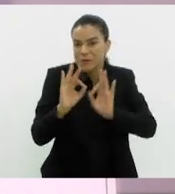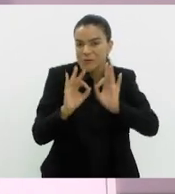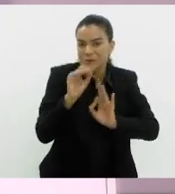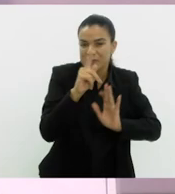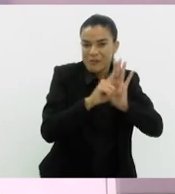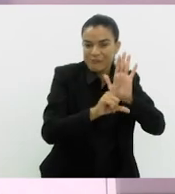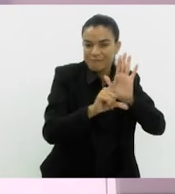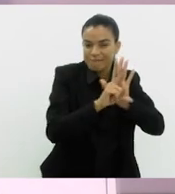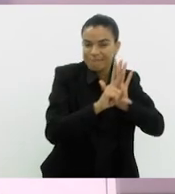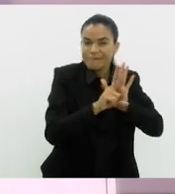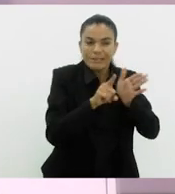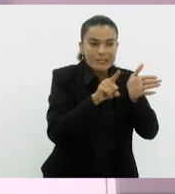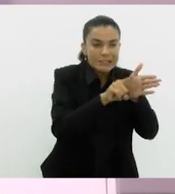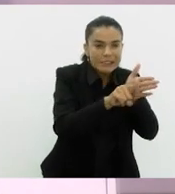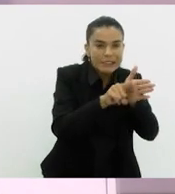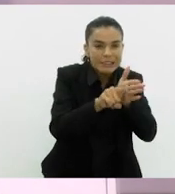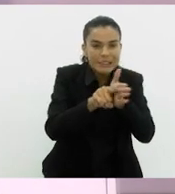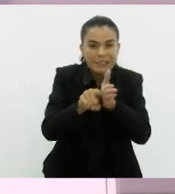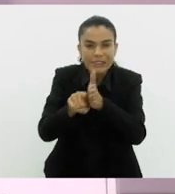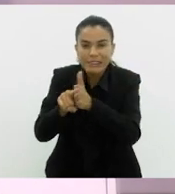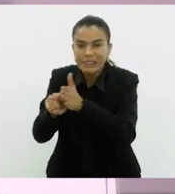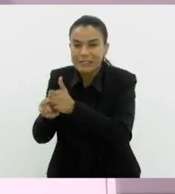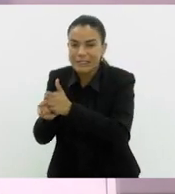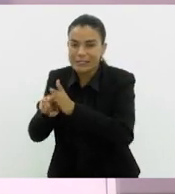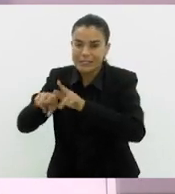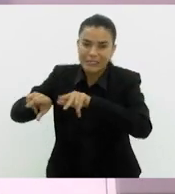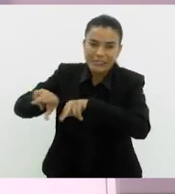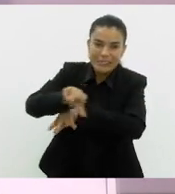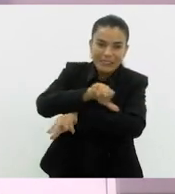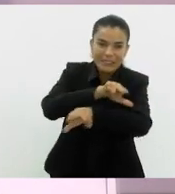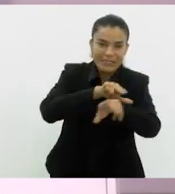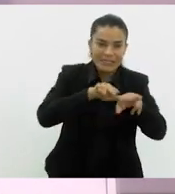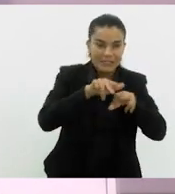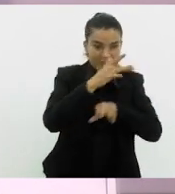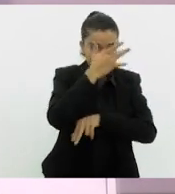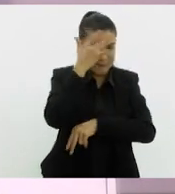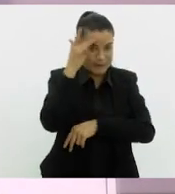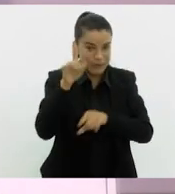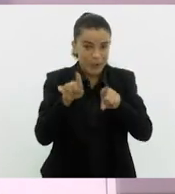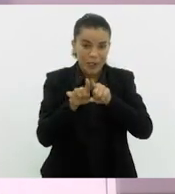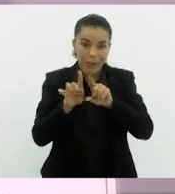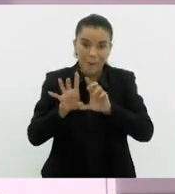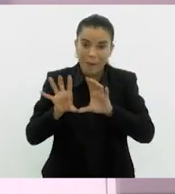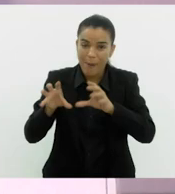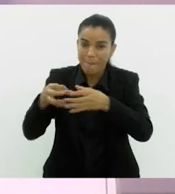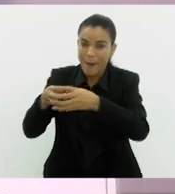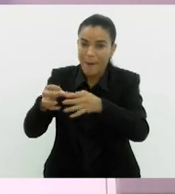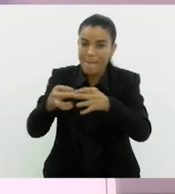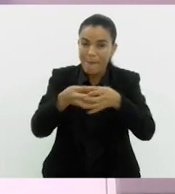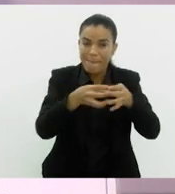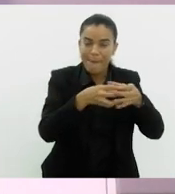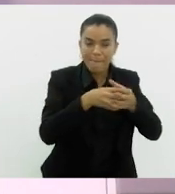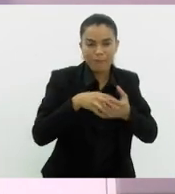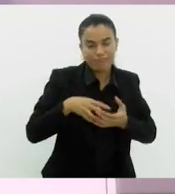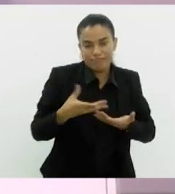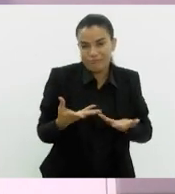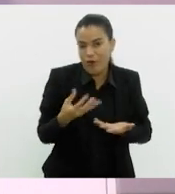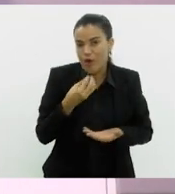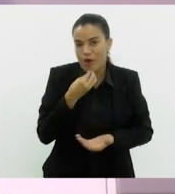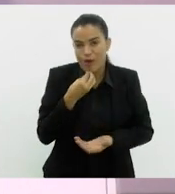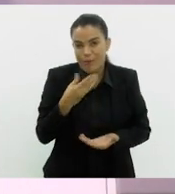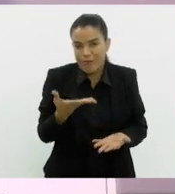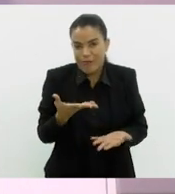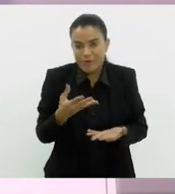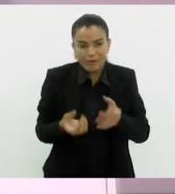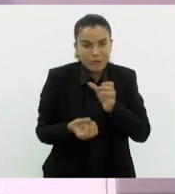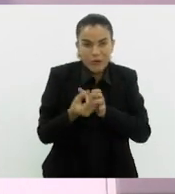maneira consultando diferentes pessoas e organizações que fazem esse debate, porque, obviamente, a gente não